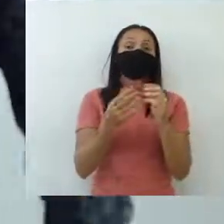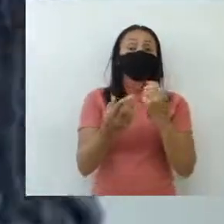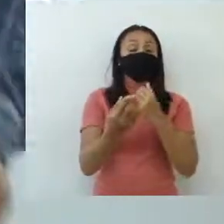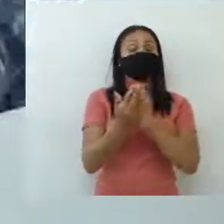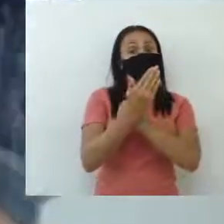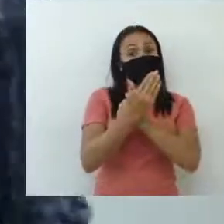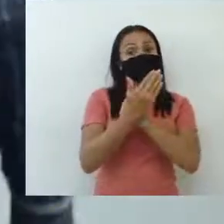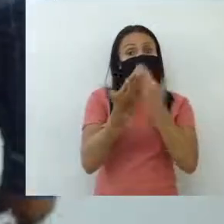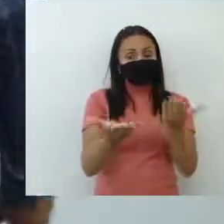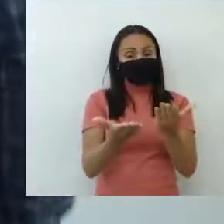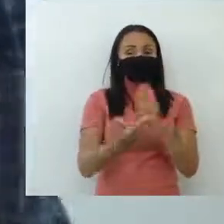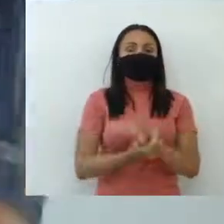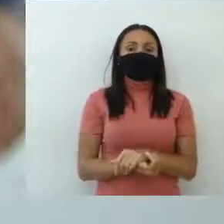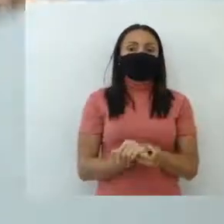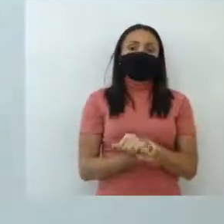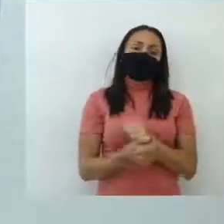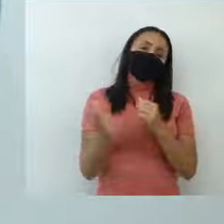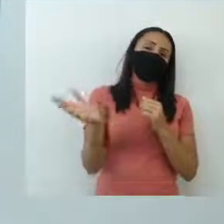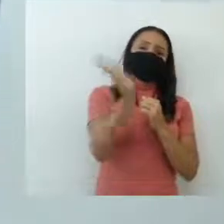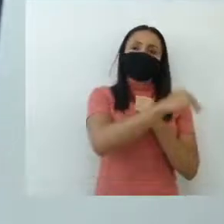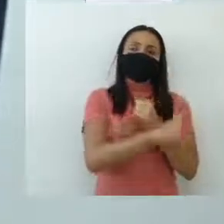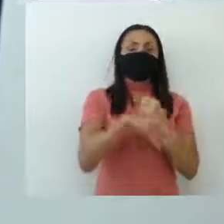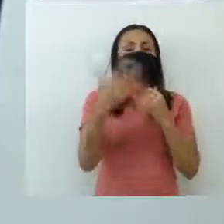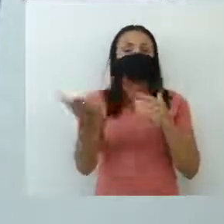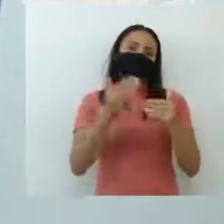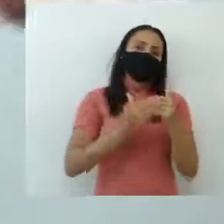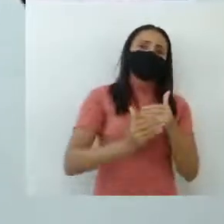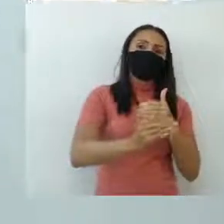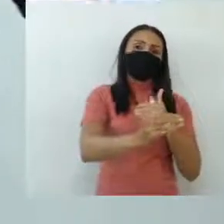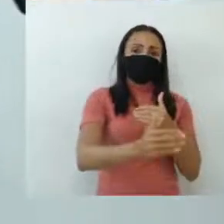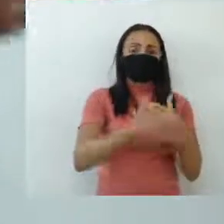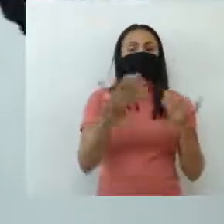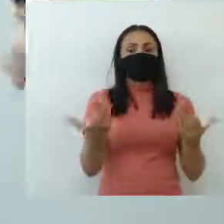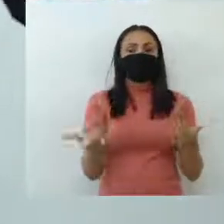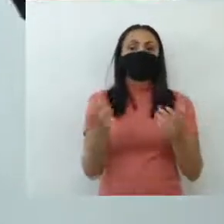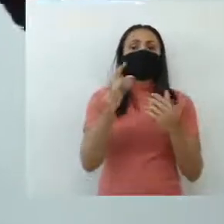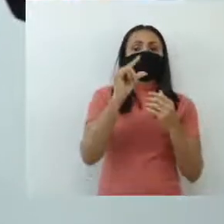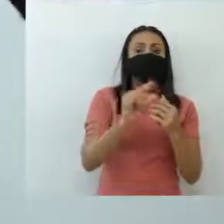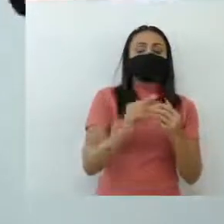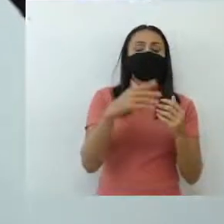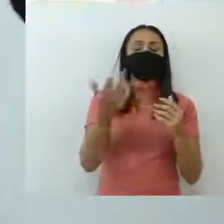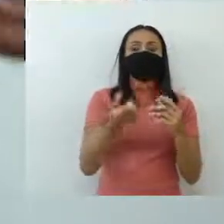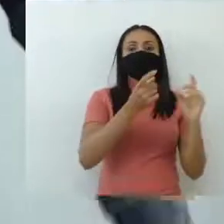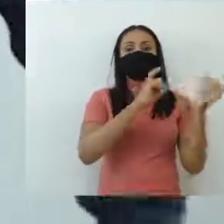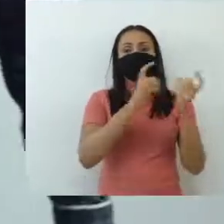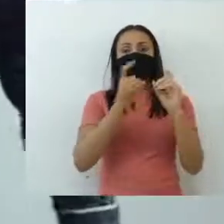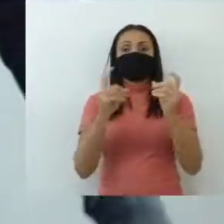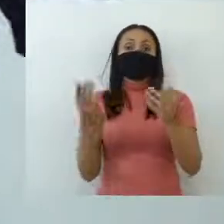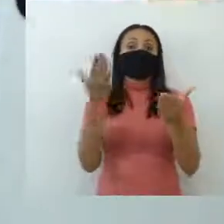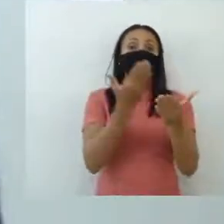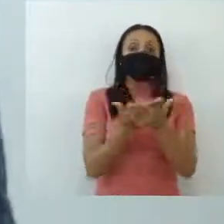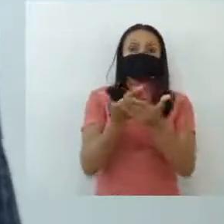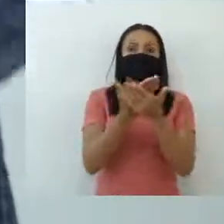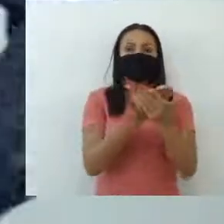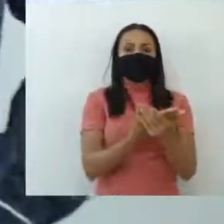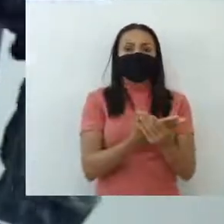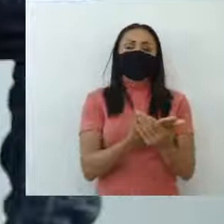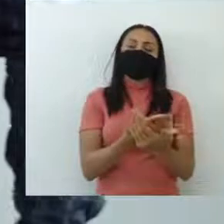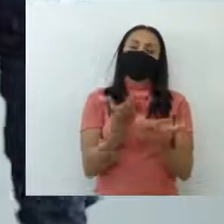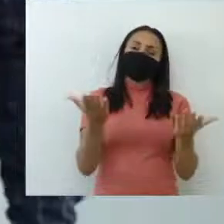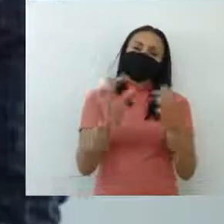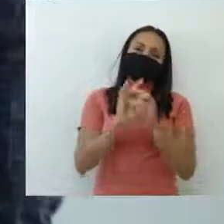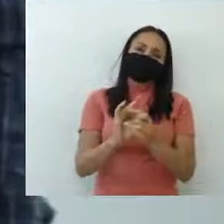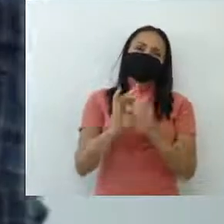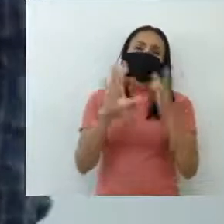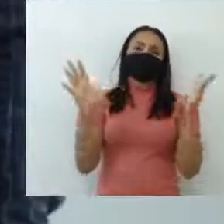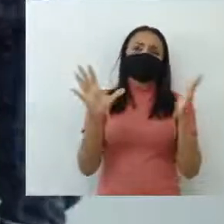Então vamos lá, pessoal, entre na nossa nave, vamos começar um pouco o nosso debate, o nosso estudo. Então fiquem à